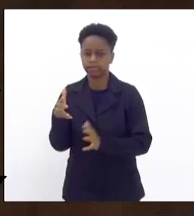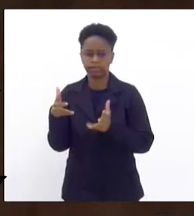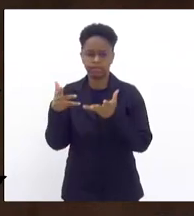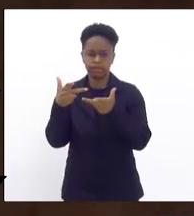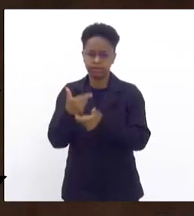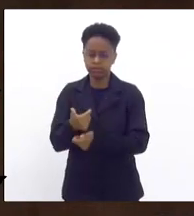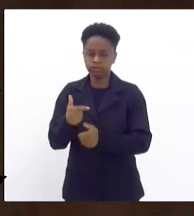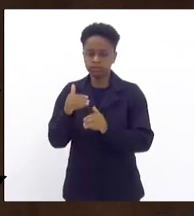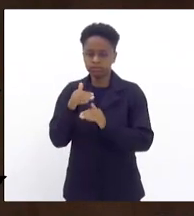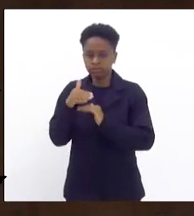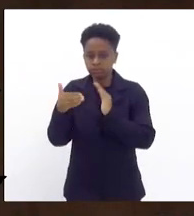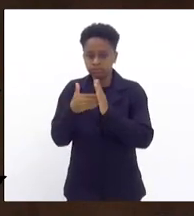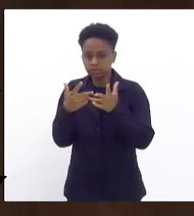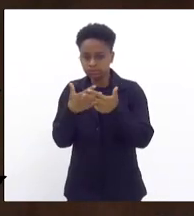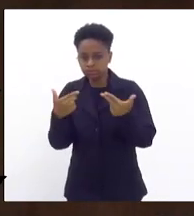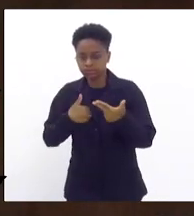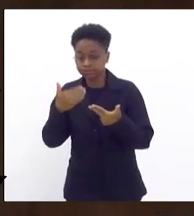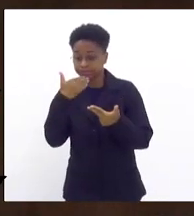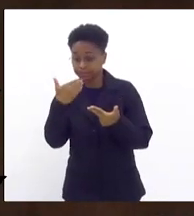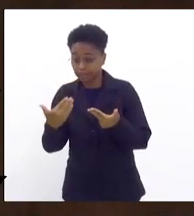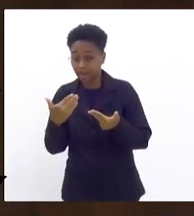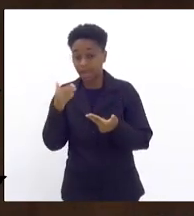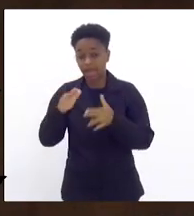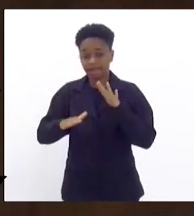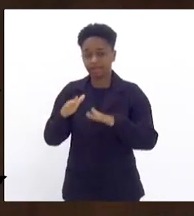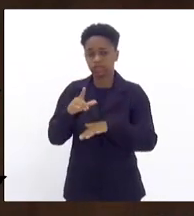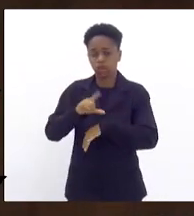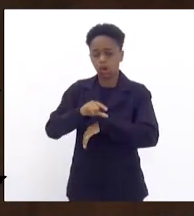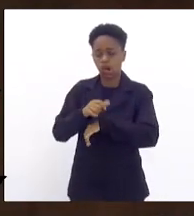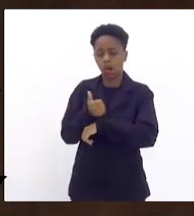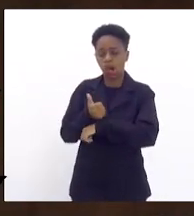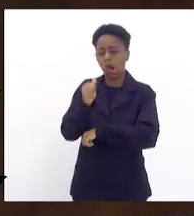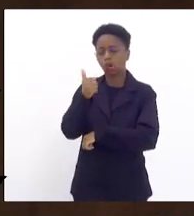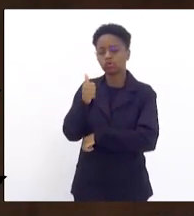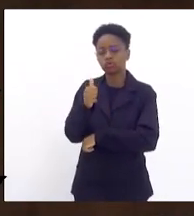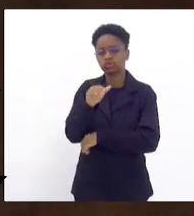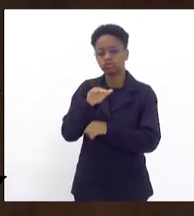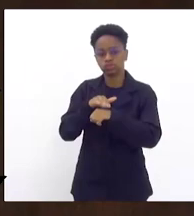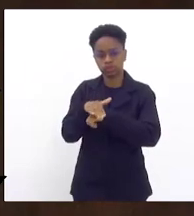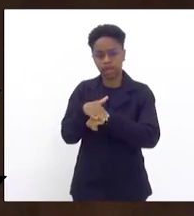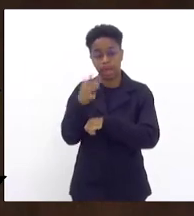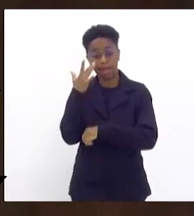que eu solicito, até às vezes 11 horas da noite, no